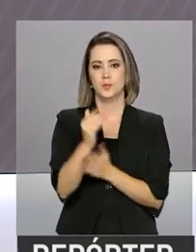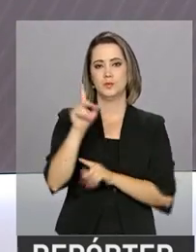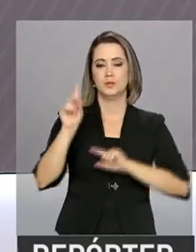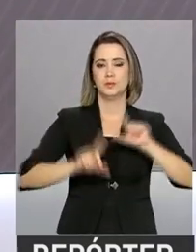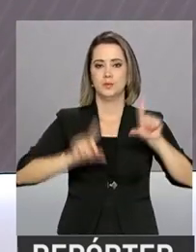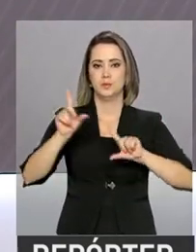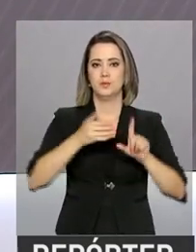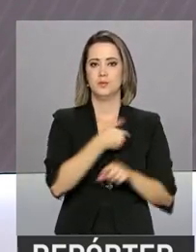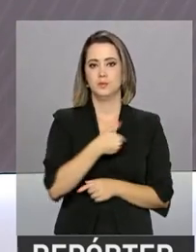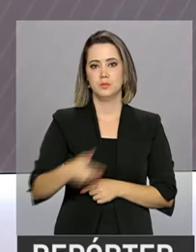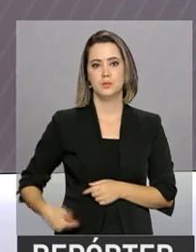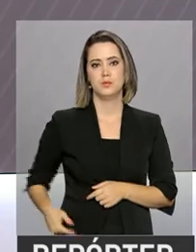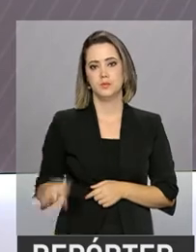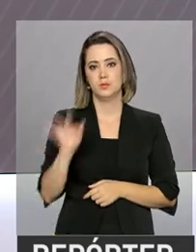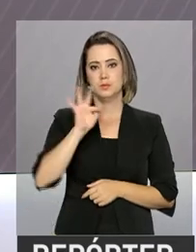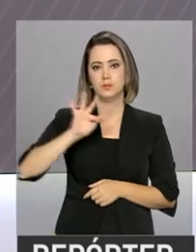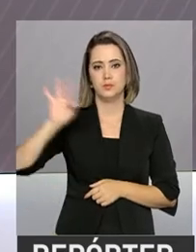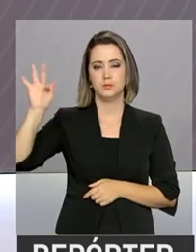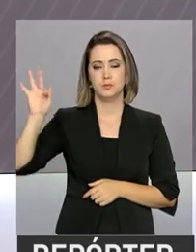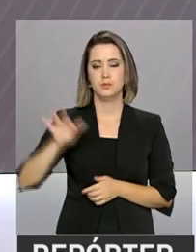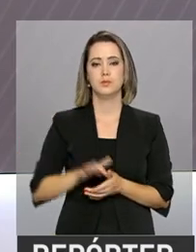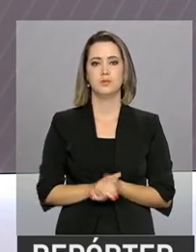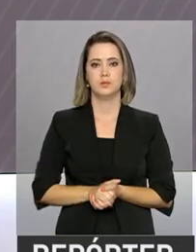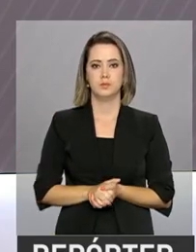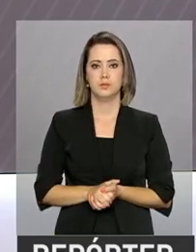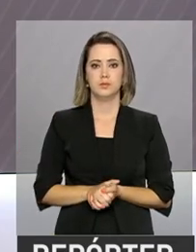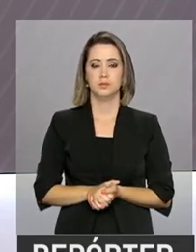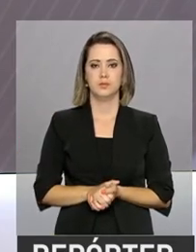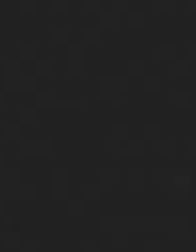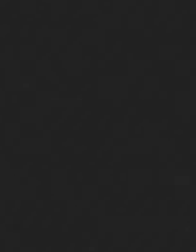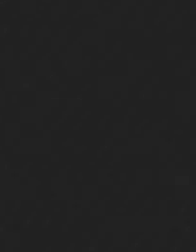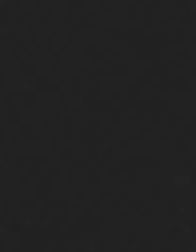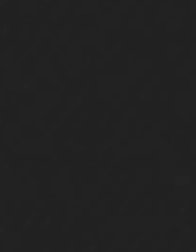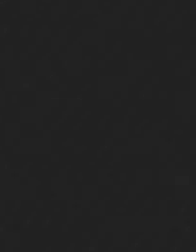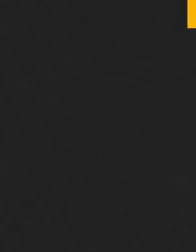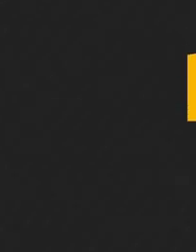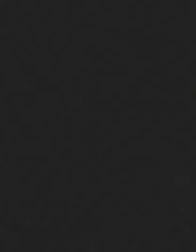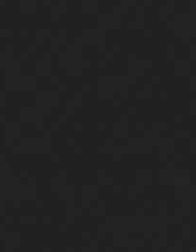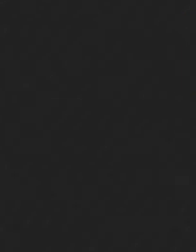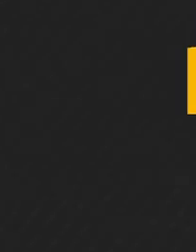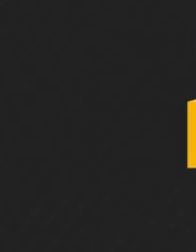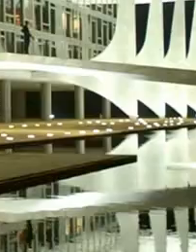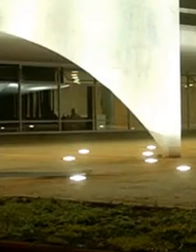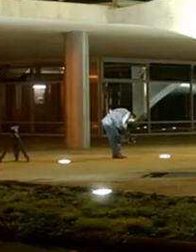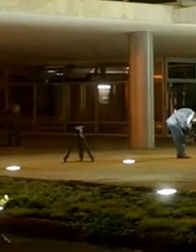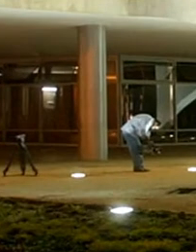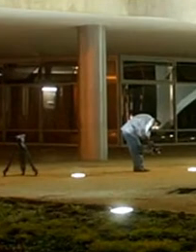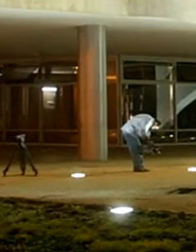continue com a gente aqui na NBR, a TV do Governo Federal.